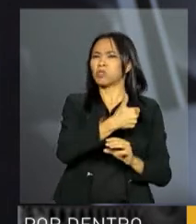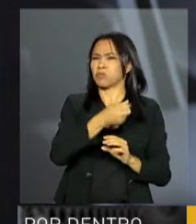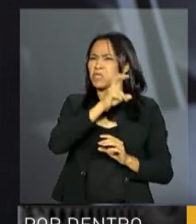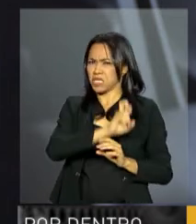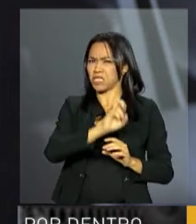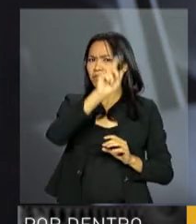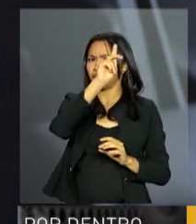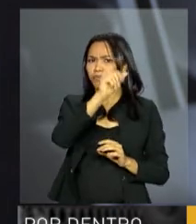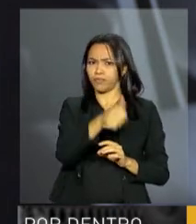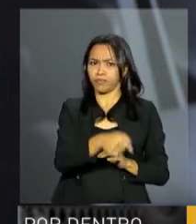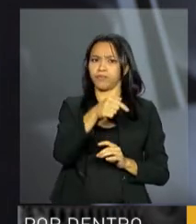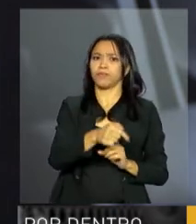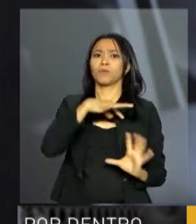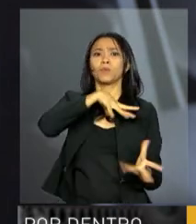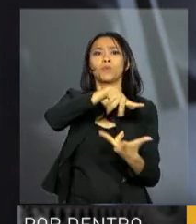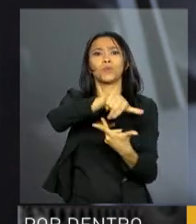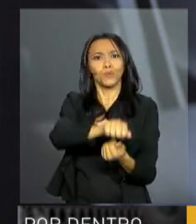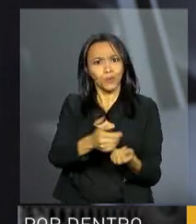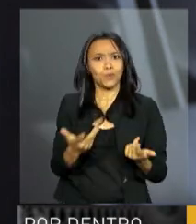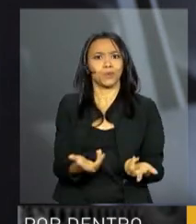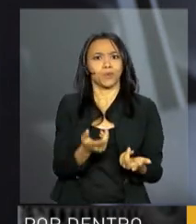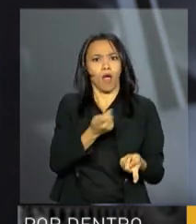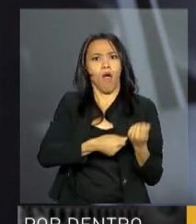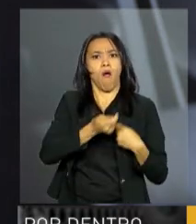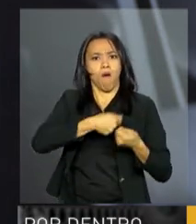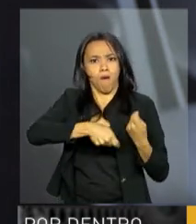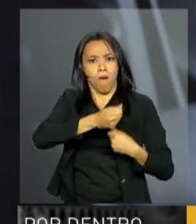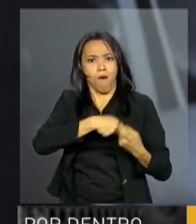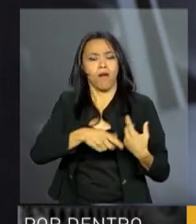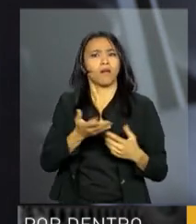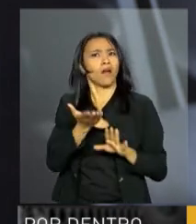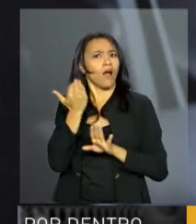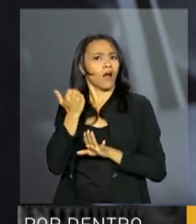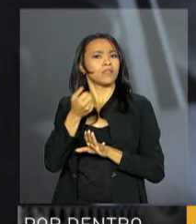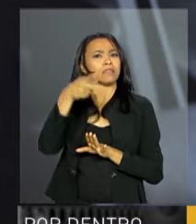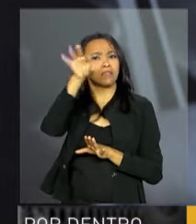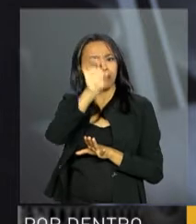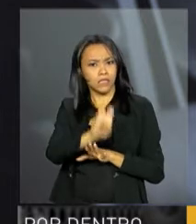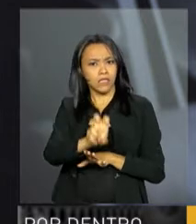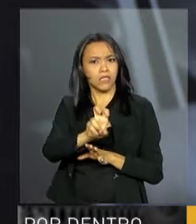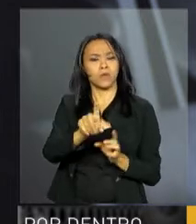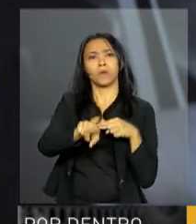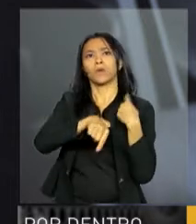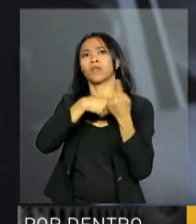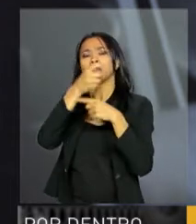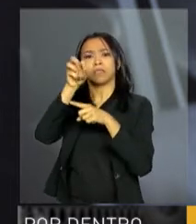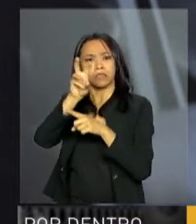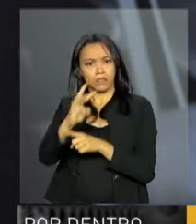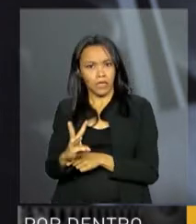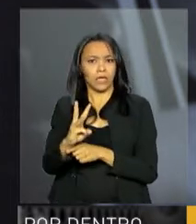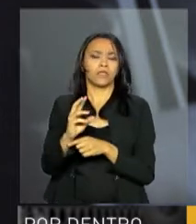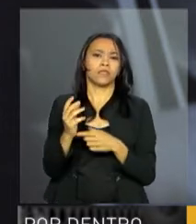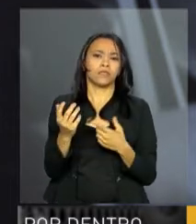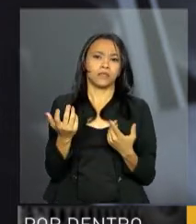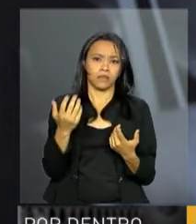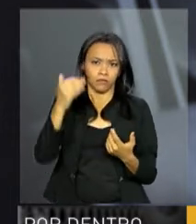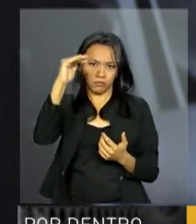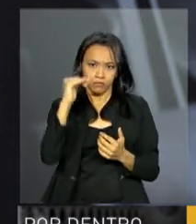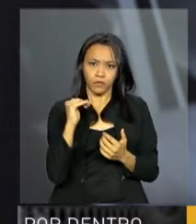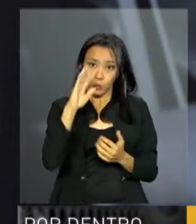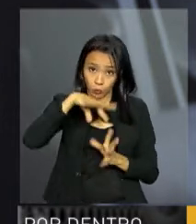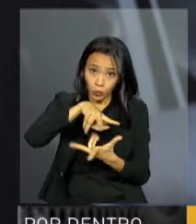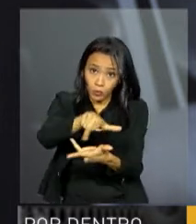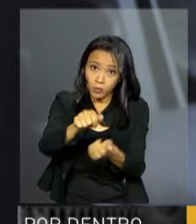de investimentos do mundo estávamos habituados a estar entre os cinco primeiros o casamento entre os três primeiros e temos a clara convicção